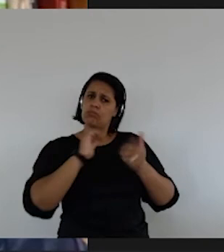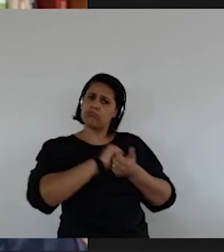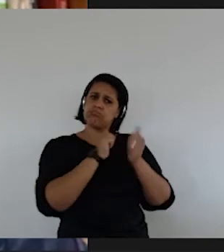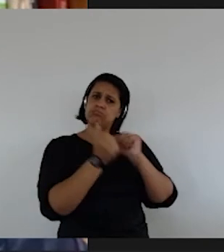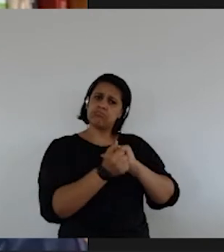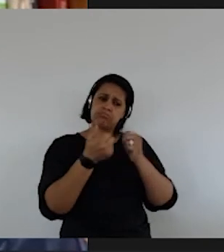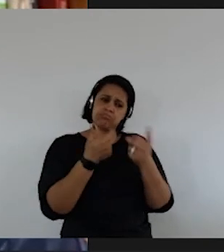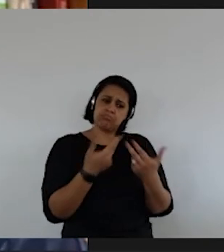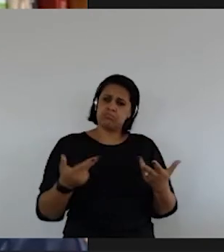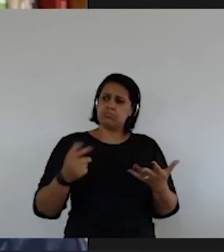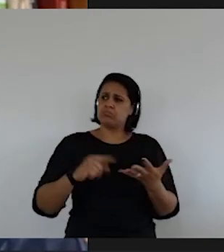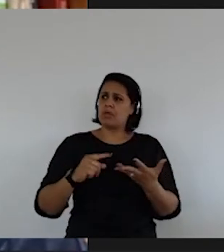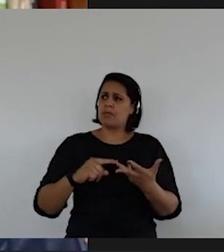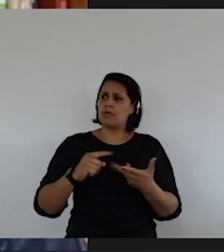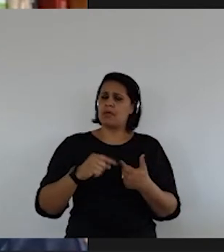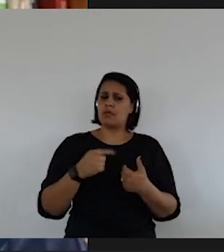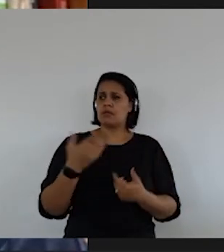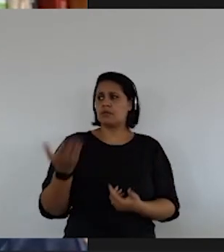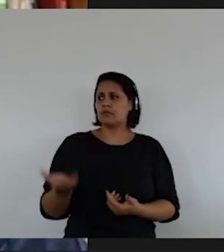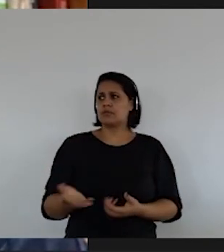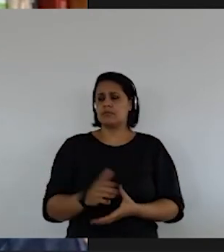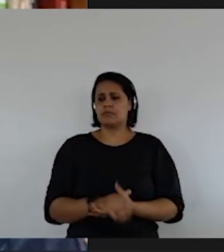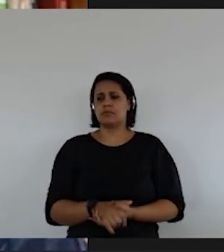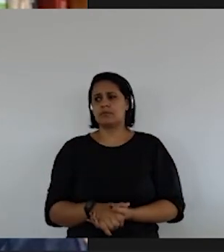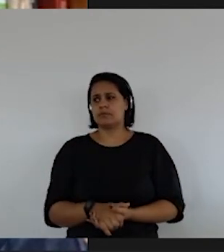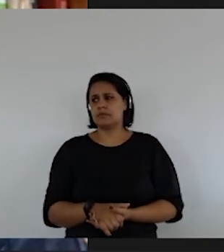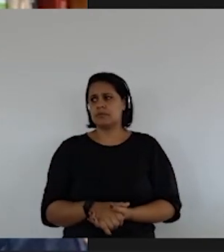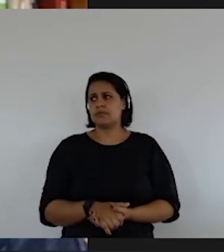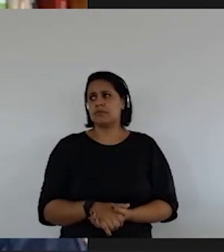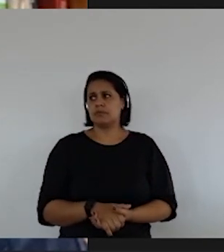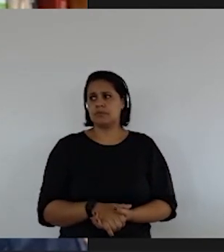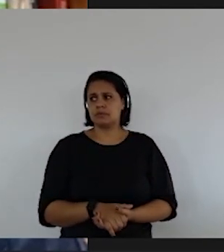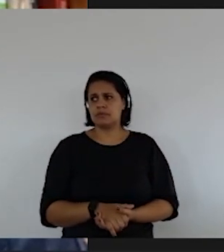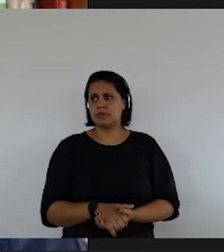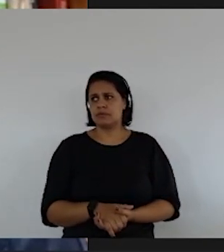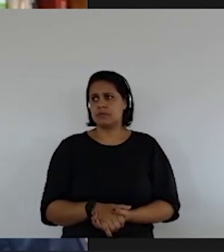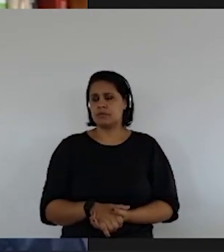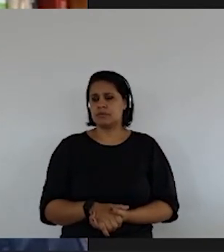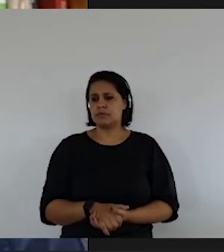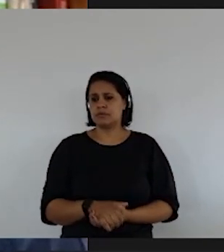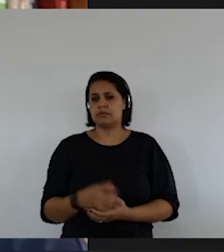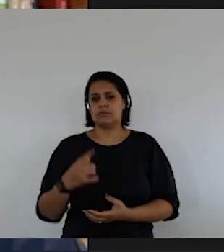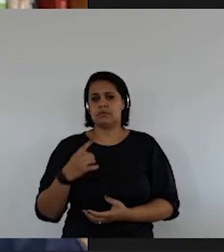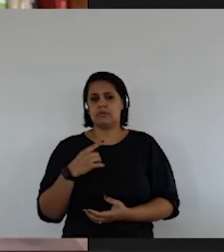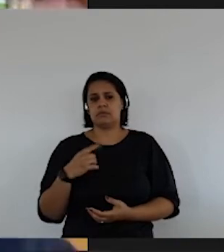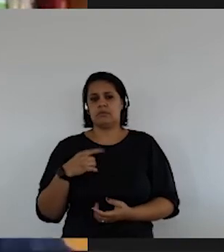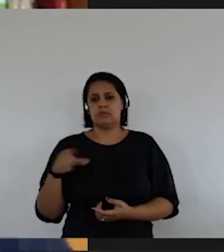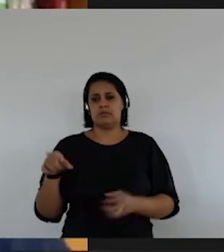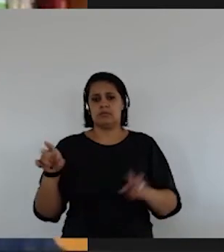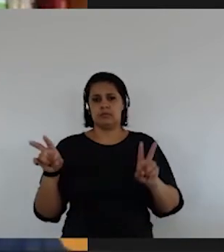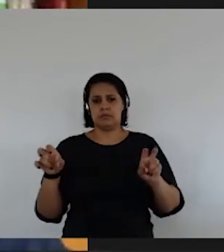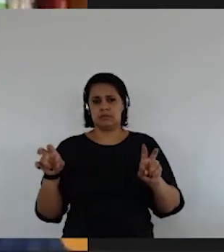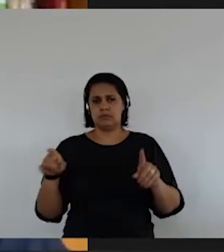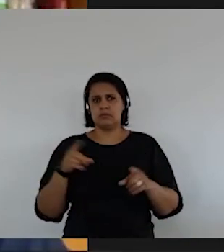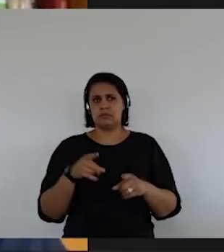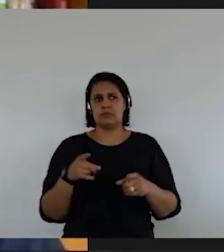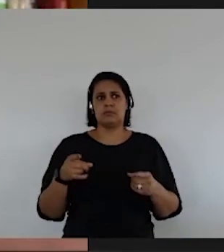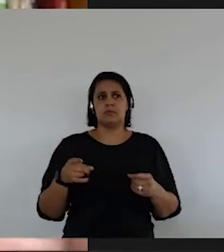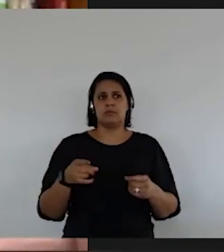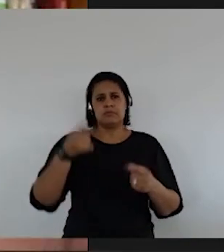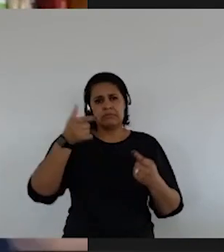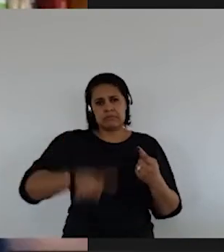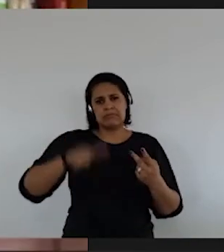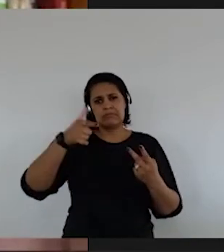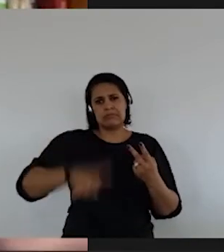àquilo que Gallagher chama de repeat players, né? Aqueles litigantes repetitivos. Esses